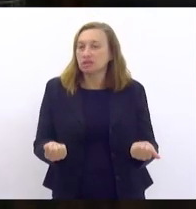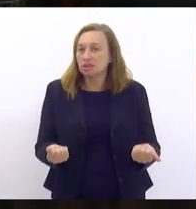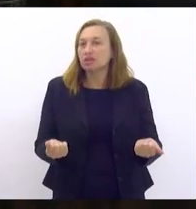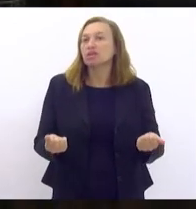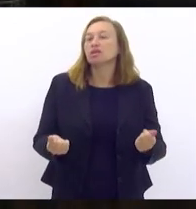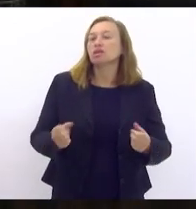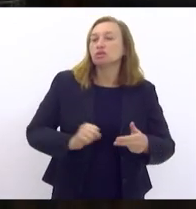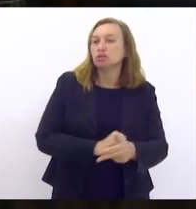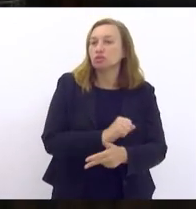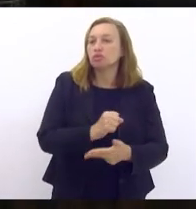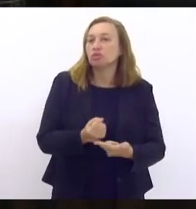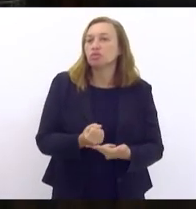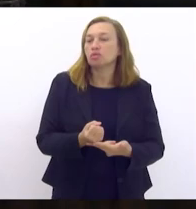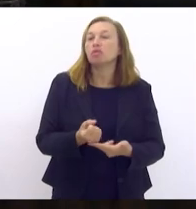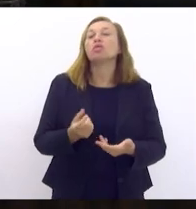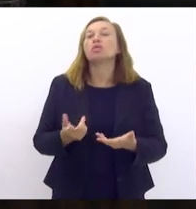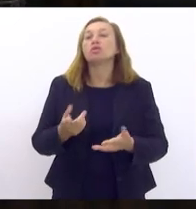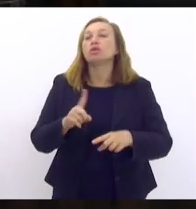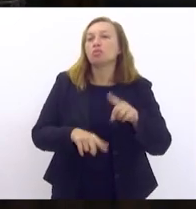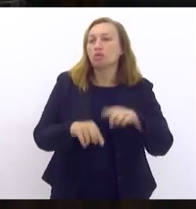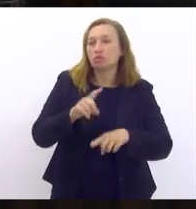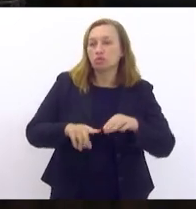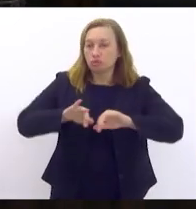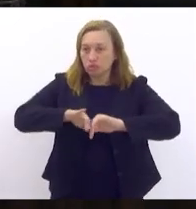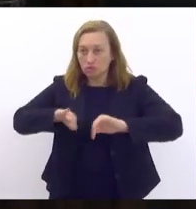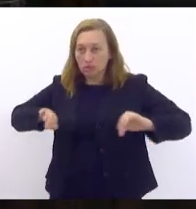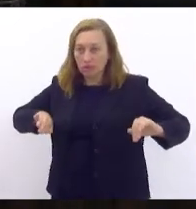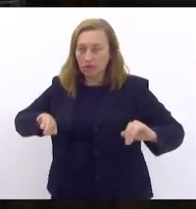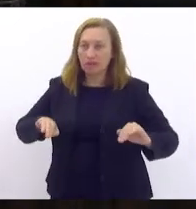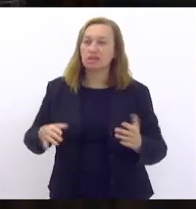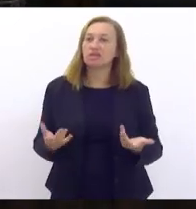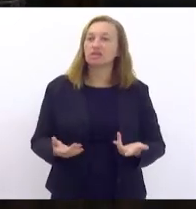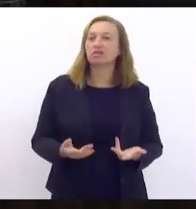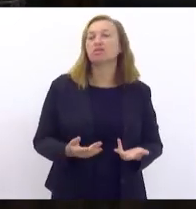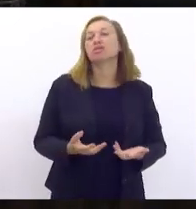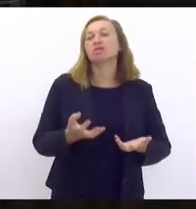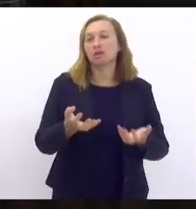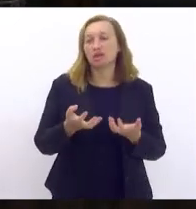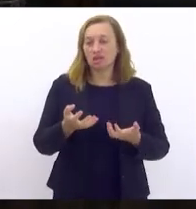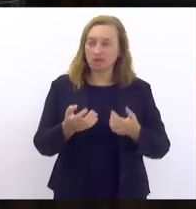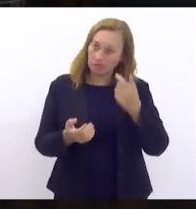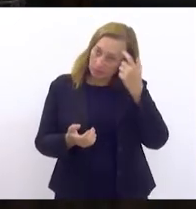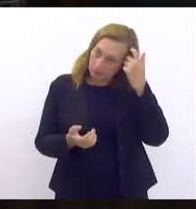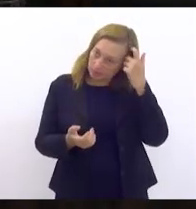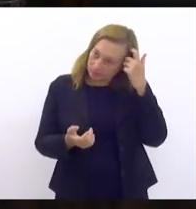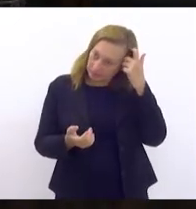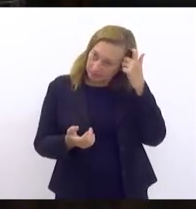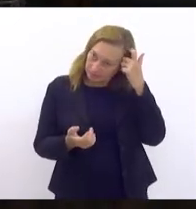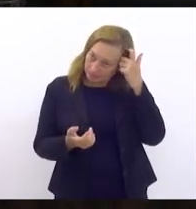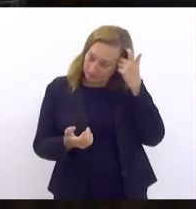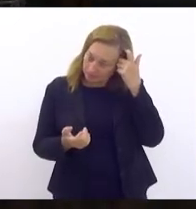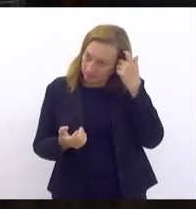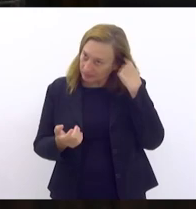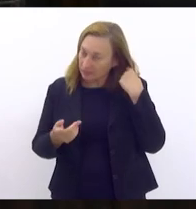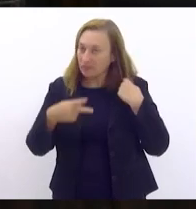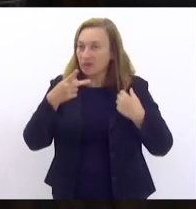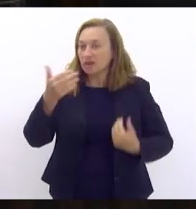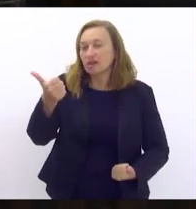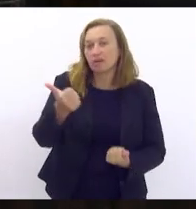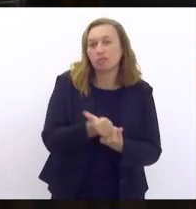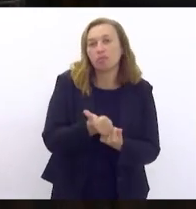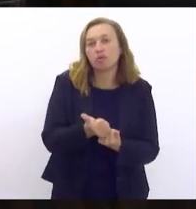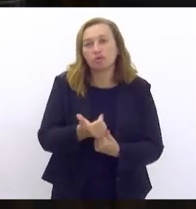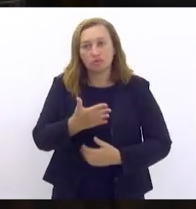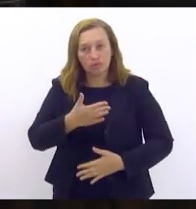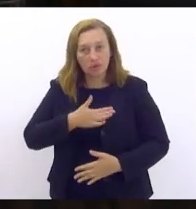contribuindo com a separação do material enfim é isso aí que eu queria ponderar aqui contem Como é o